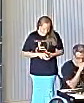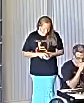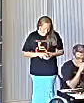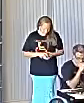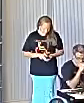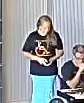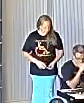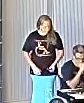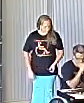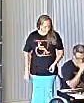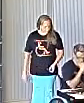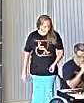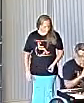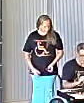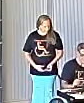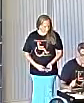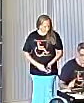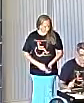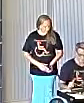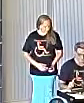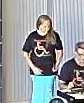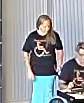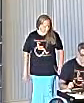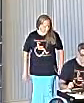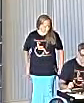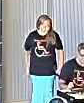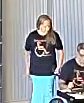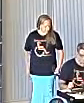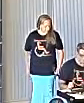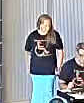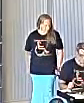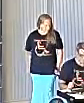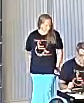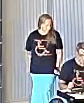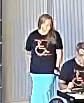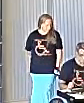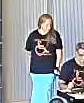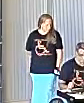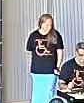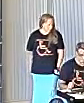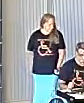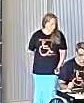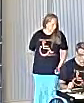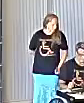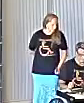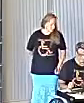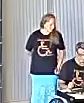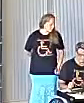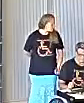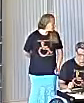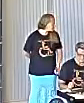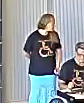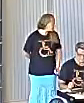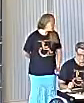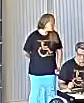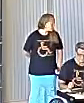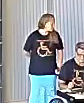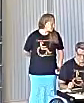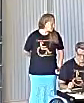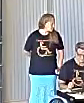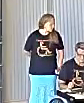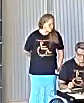arriscar o jeito foi registrar um boletim de ocorrência tá aqui ó o nome o boletim tá aqui o boletim de ocorrência fiz o